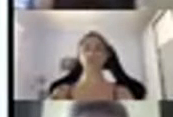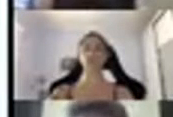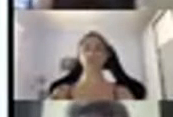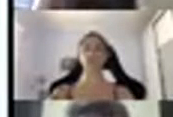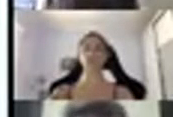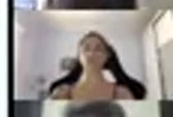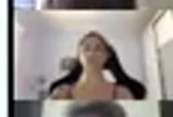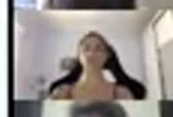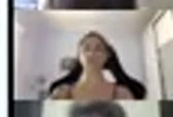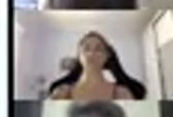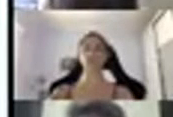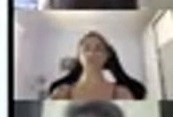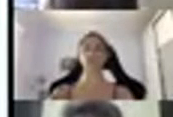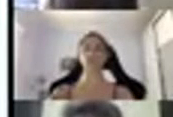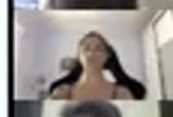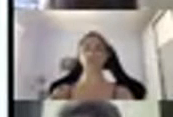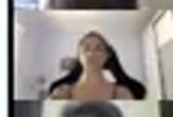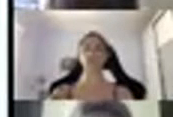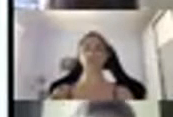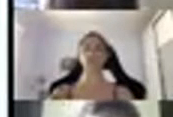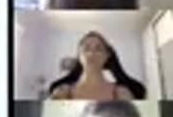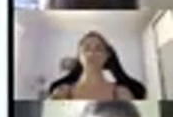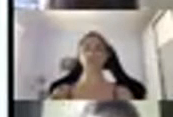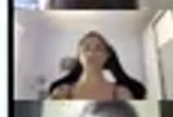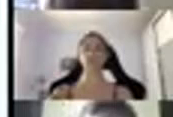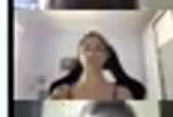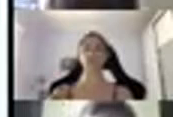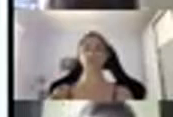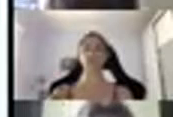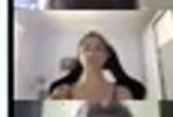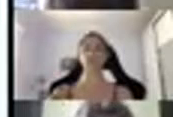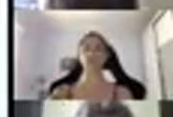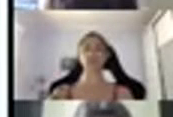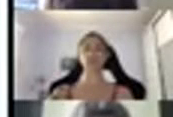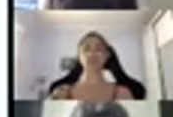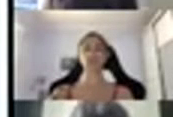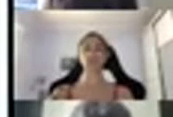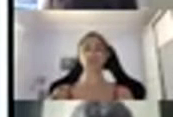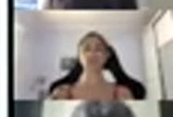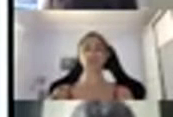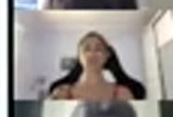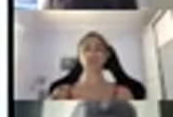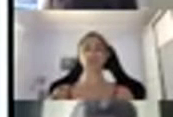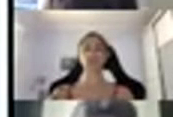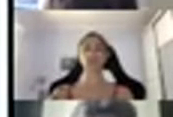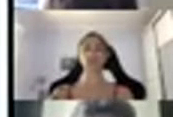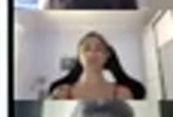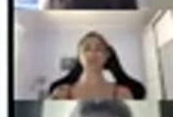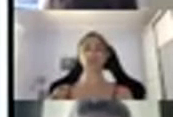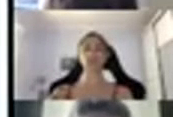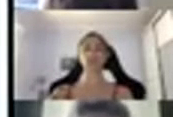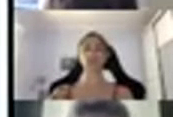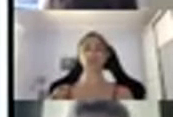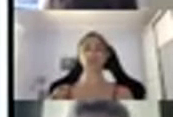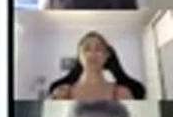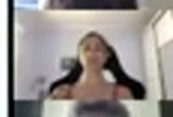anterior, aqui já está com todas as correções de dados daquele bug que teve lá, né? Está tudo certo já. Então, semana